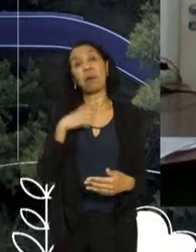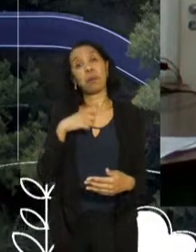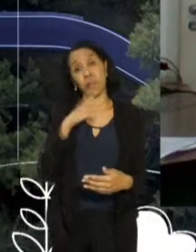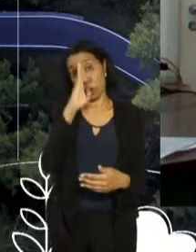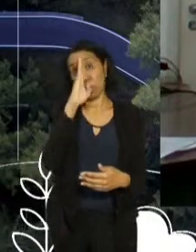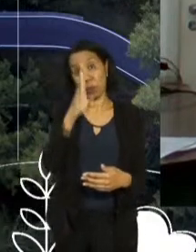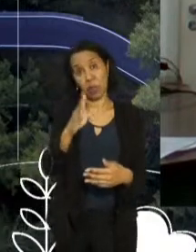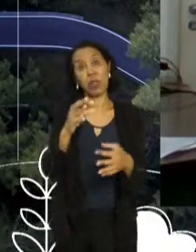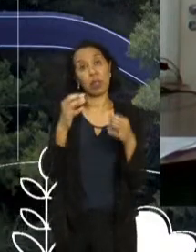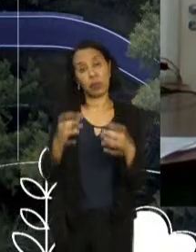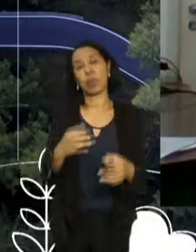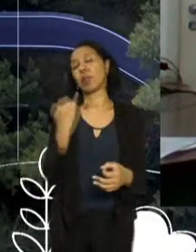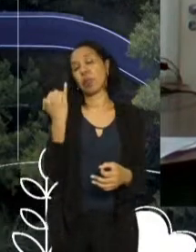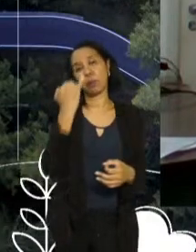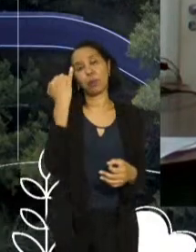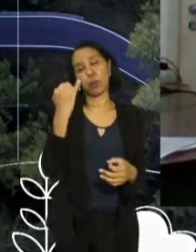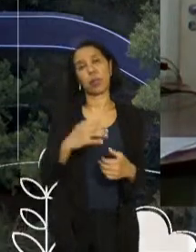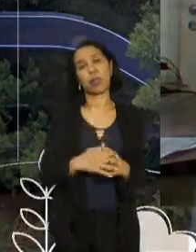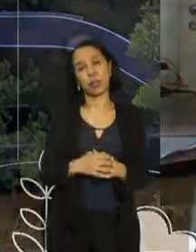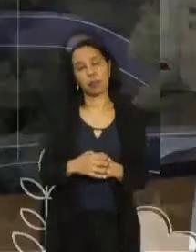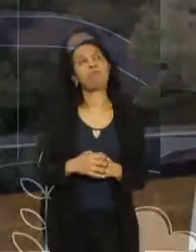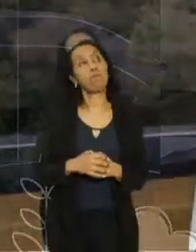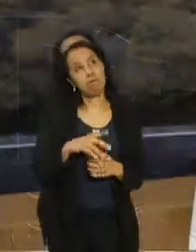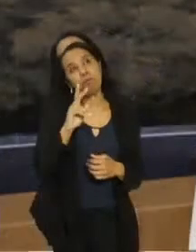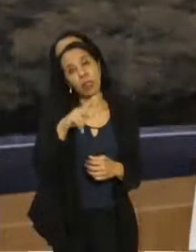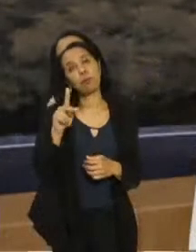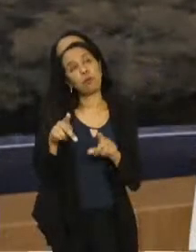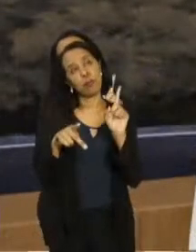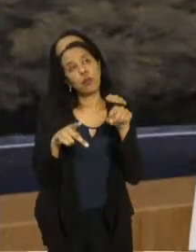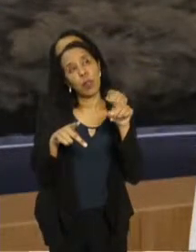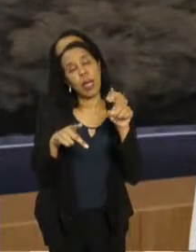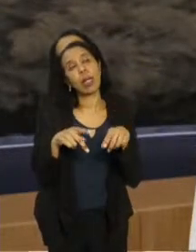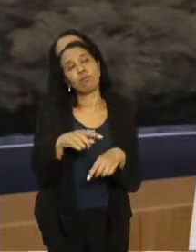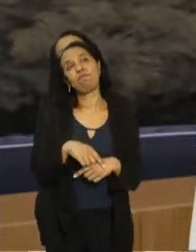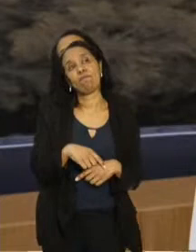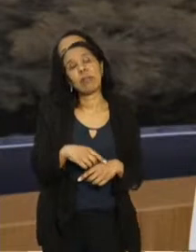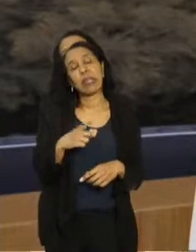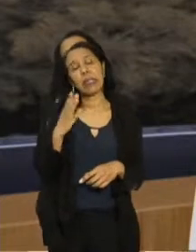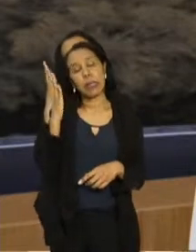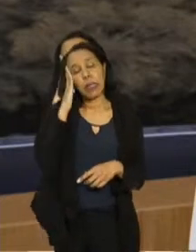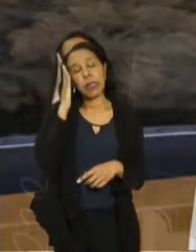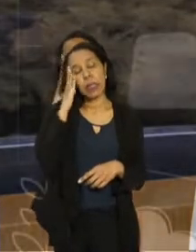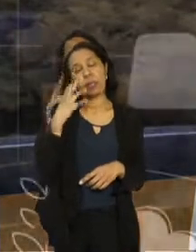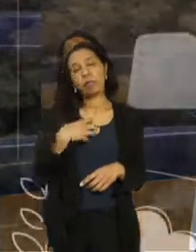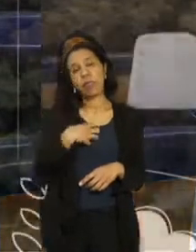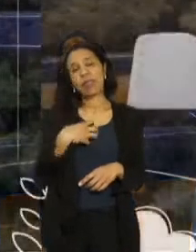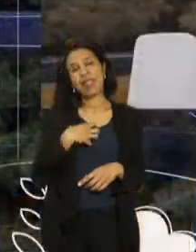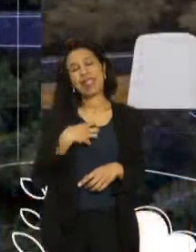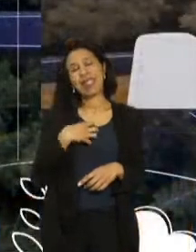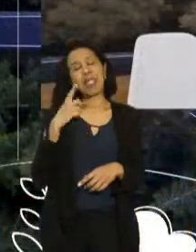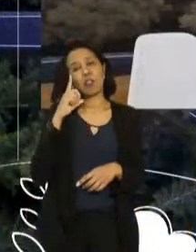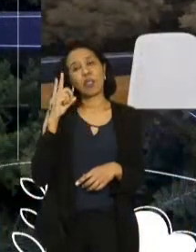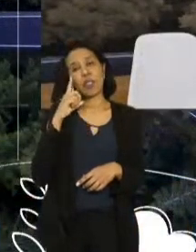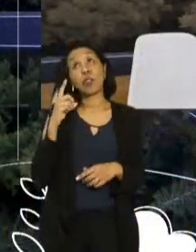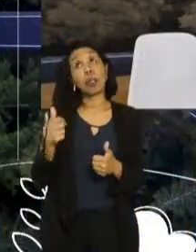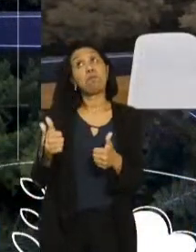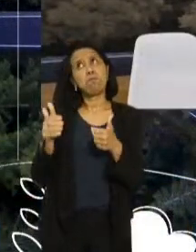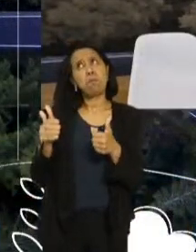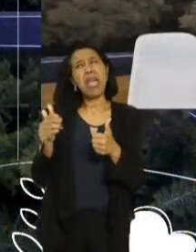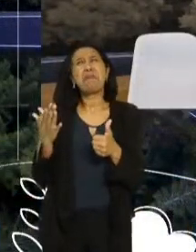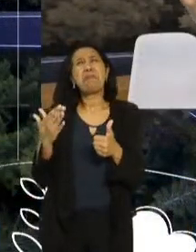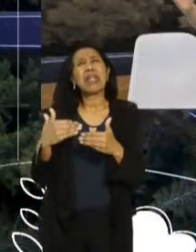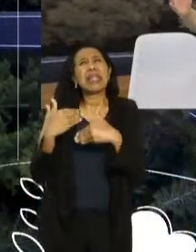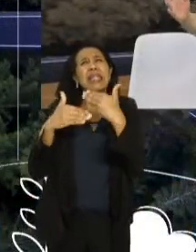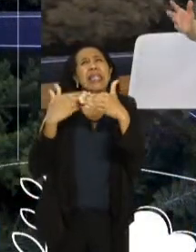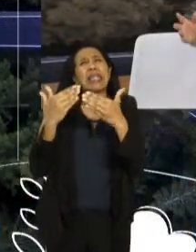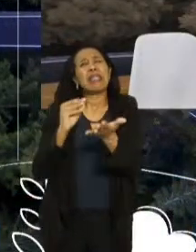direção certa. Esse é o bom sinal. Professor, é isso mesmo. Acho que a gente sente também no nosso dia a dia que avançamos, mas ainda temos um caminho,